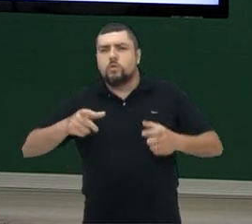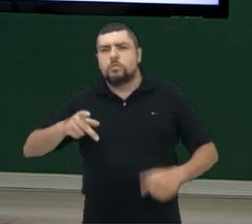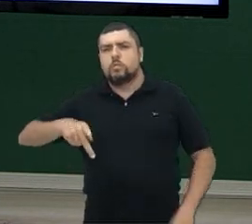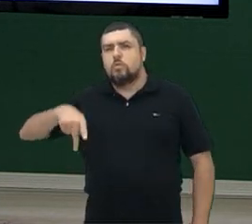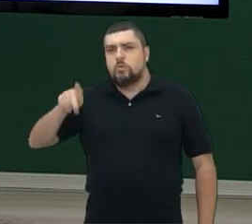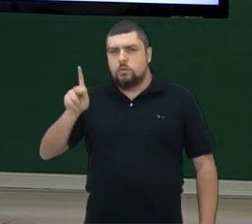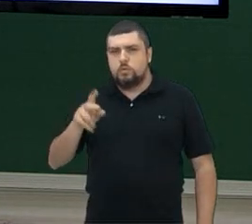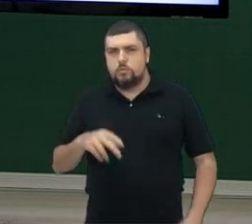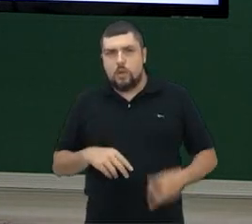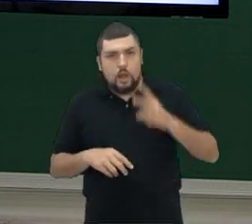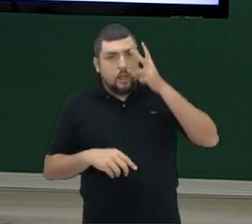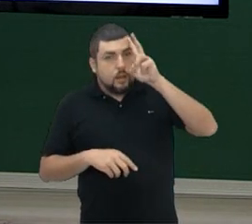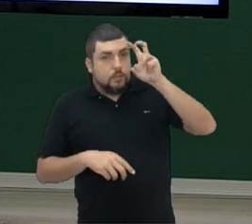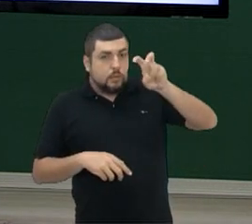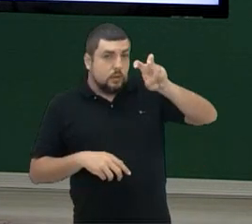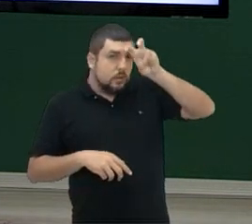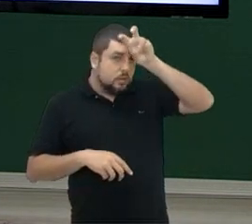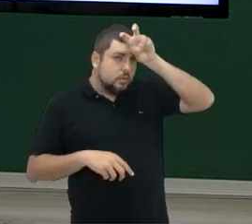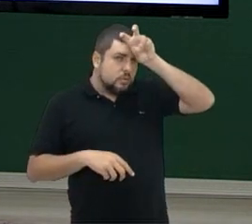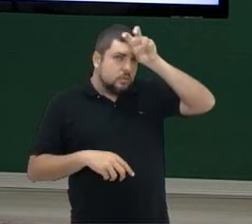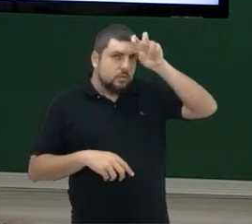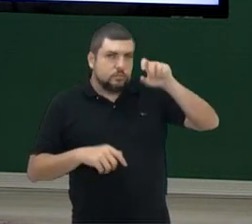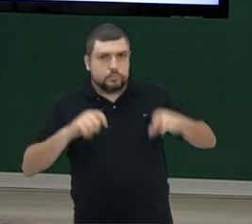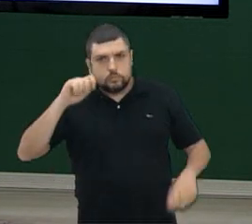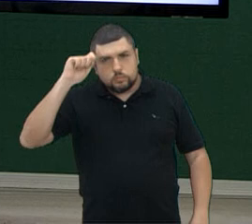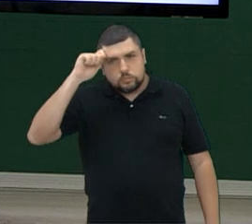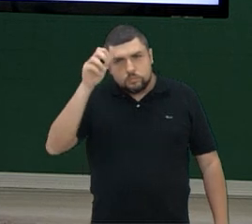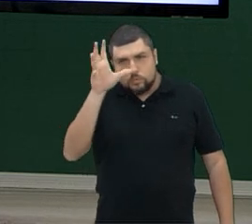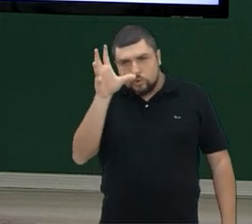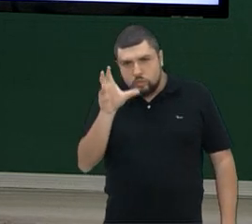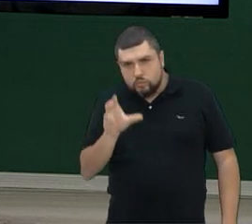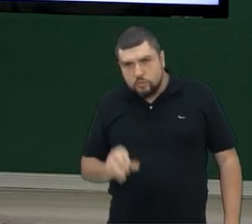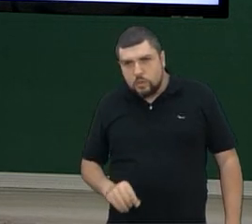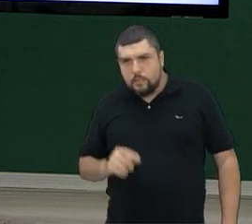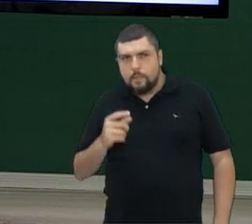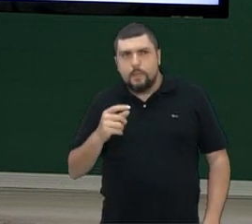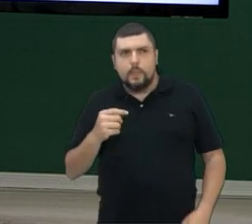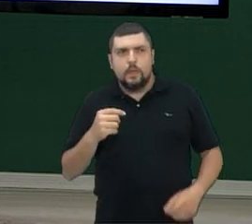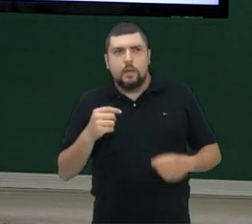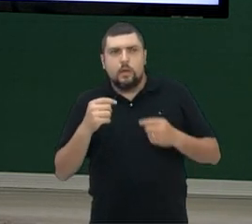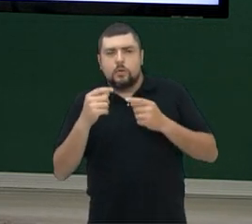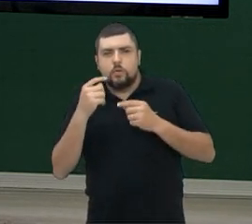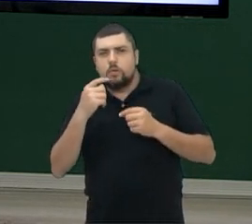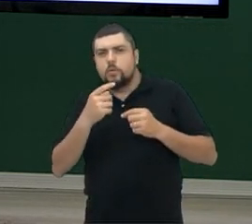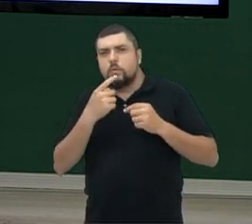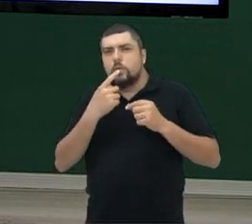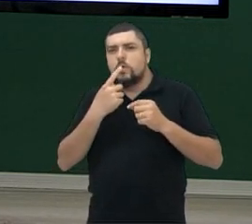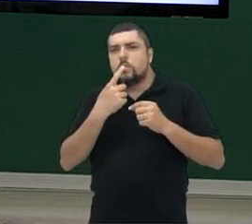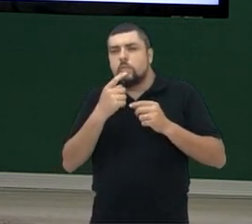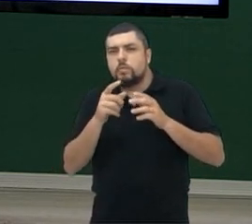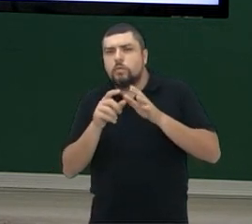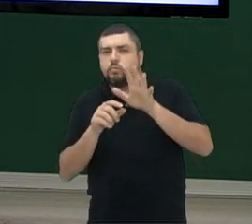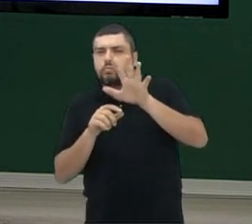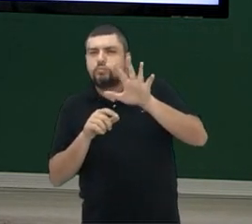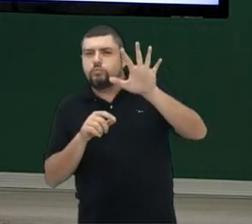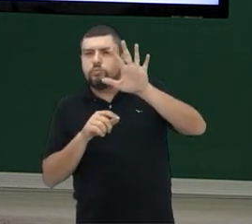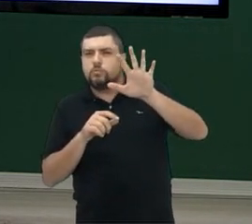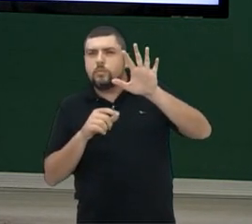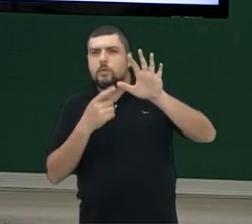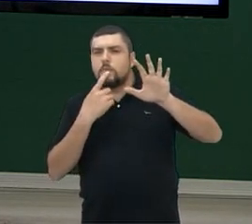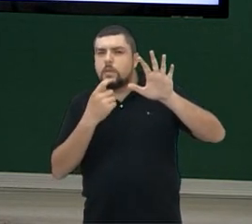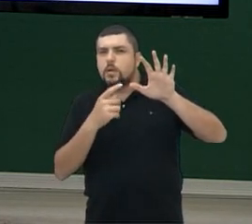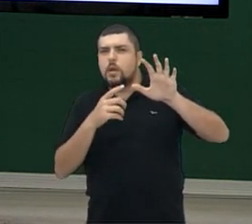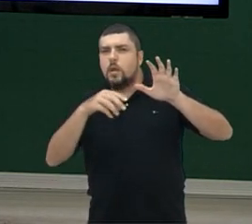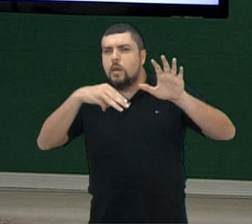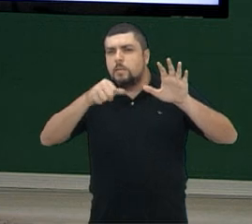dos egípcios? Lembra da África? Olha o mar vermelho aqui, ó, famoso. Olha o mar Mediterrâneo. Aqui embaixo estão